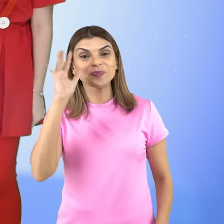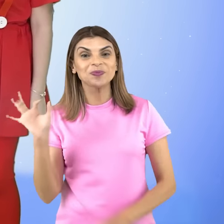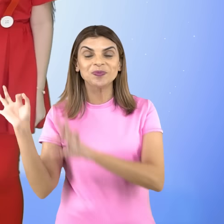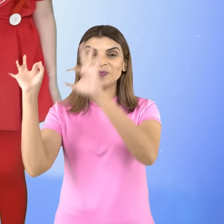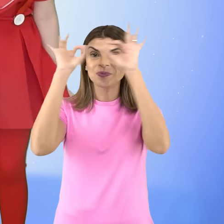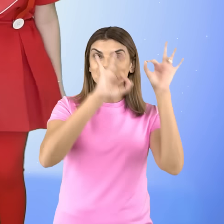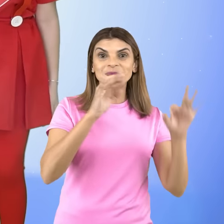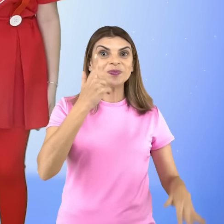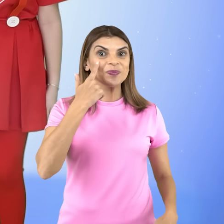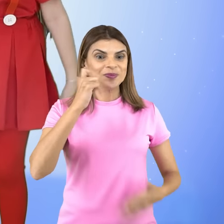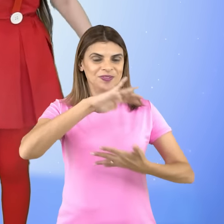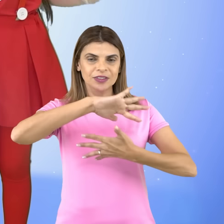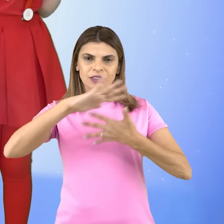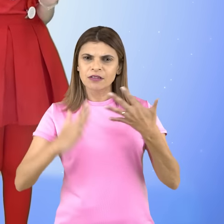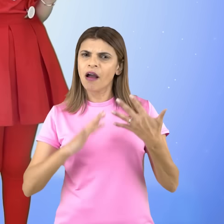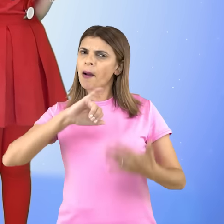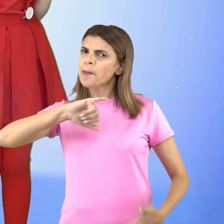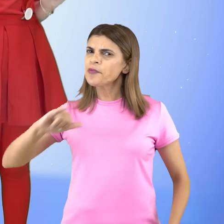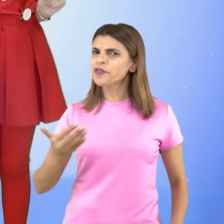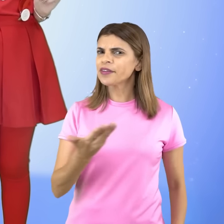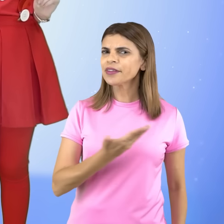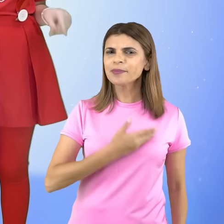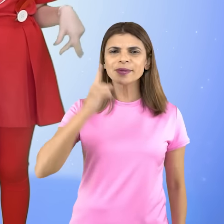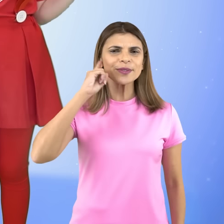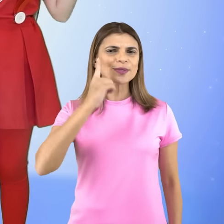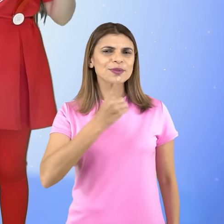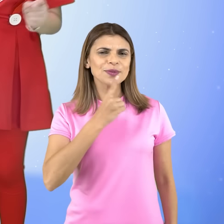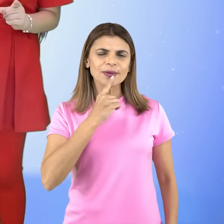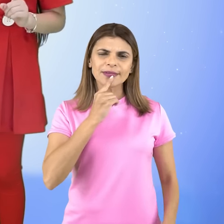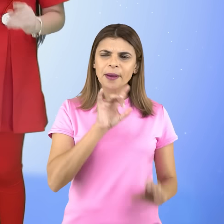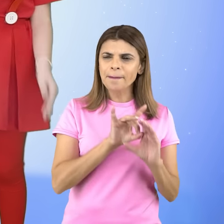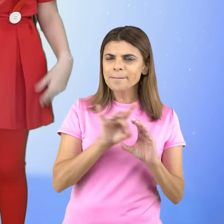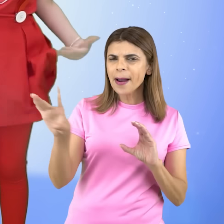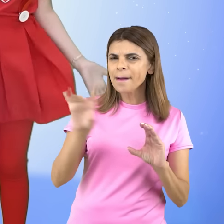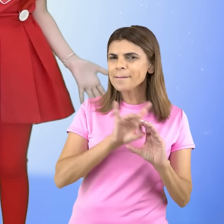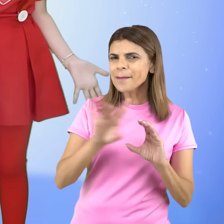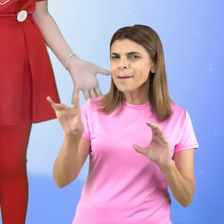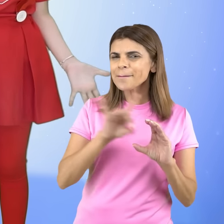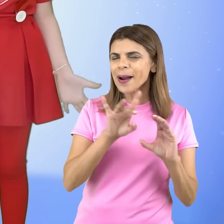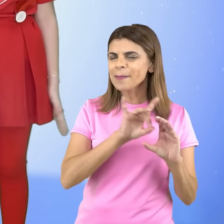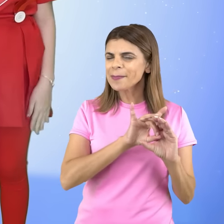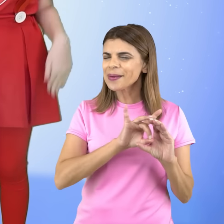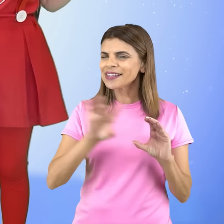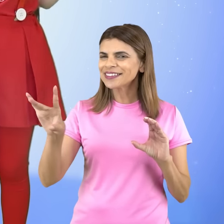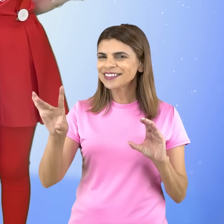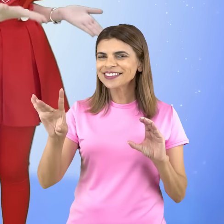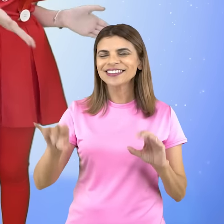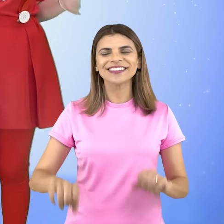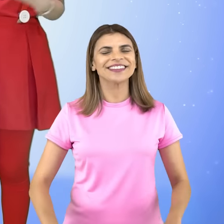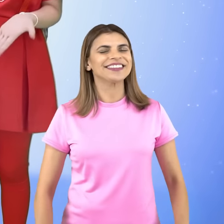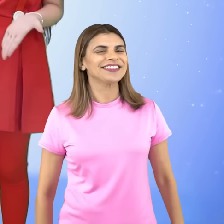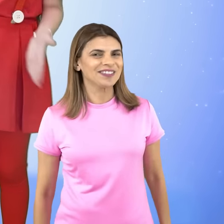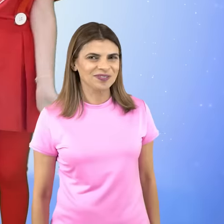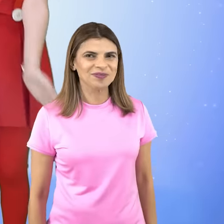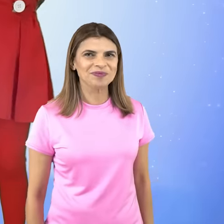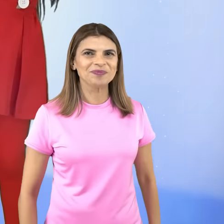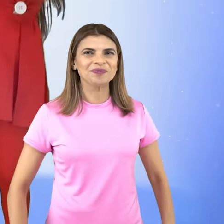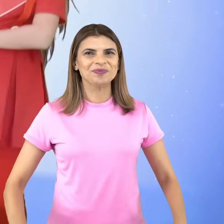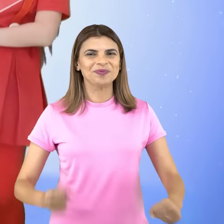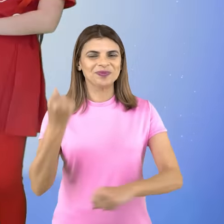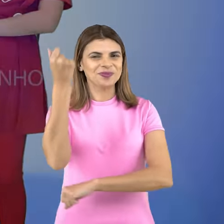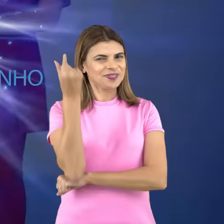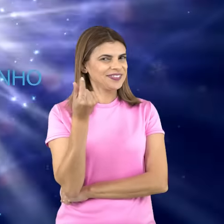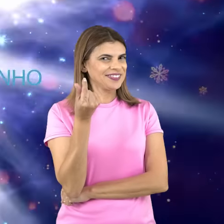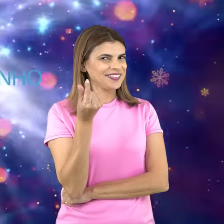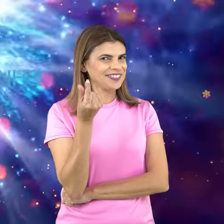Você assistiu Lucastoon. Agora se inscreve no canal Lucastoon e mostra Lucastoon para os seus amigos e amigas.